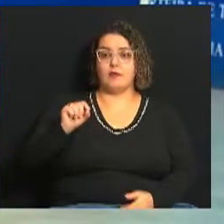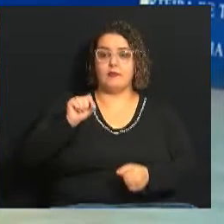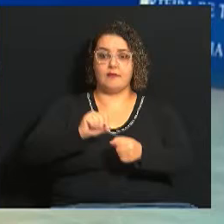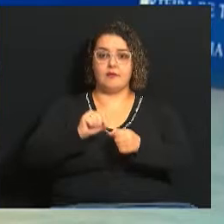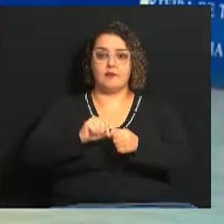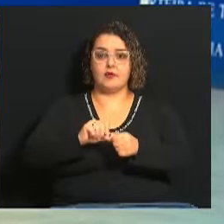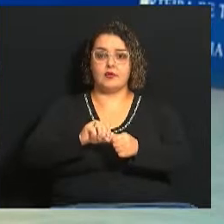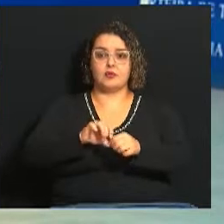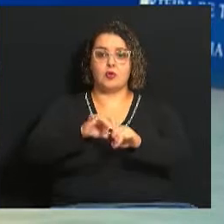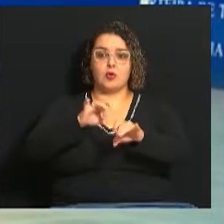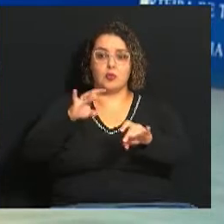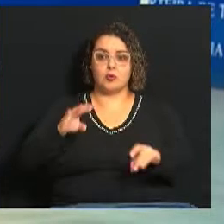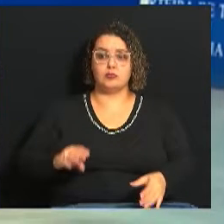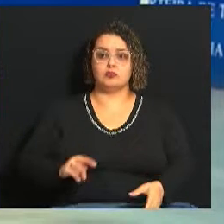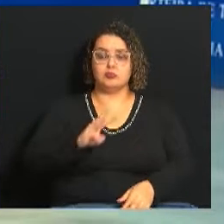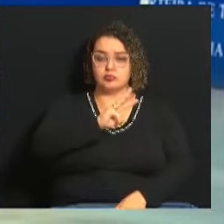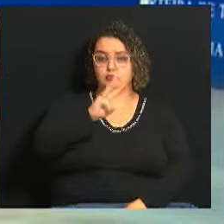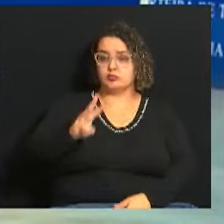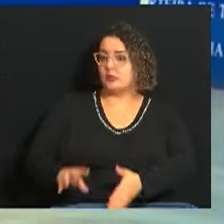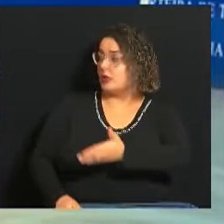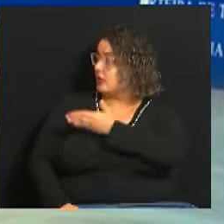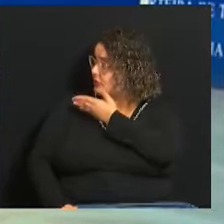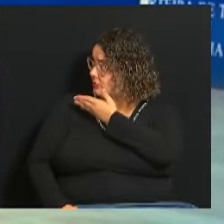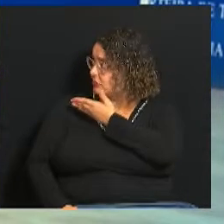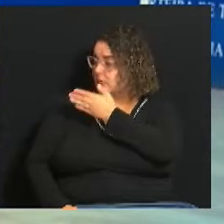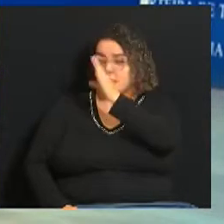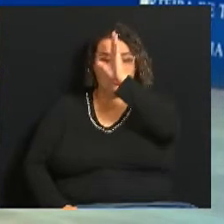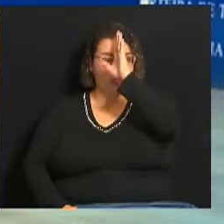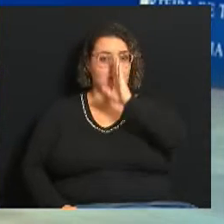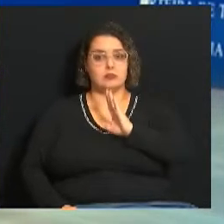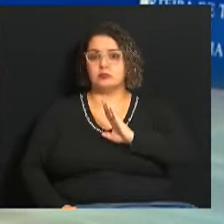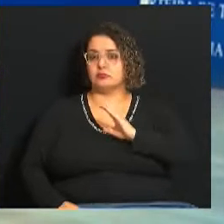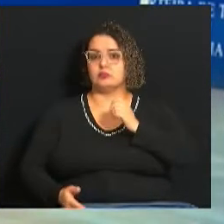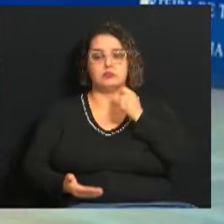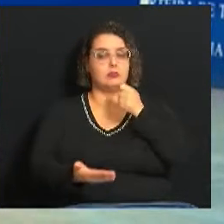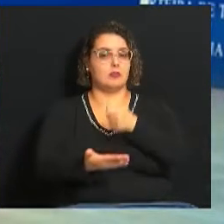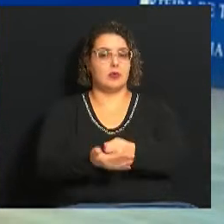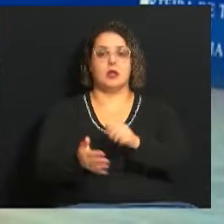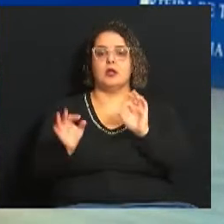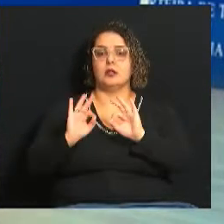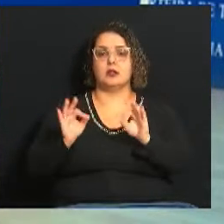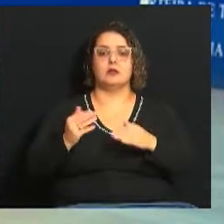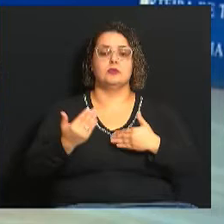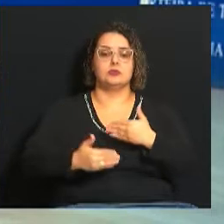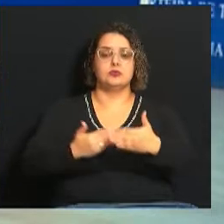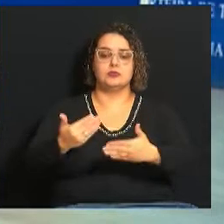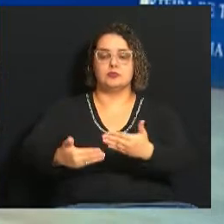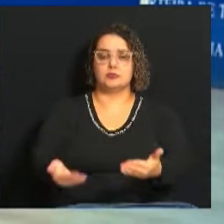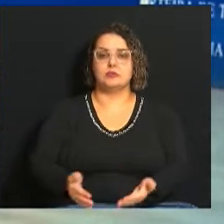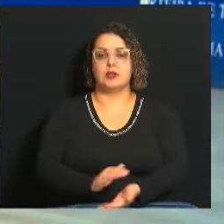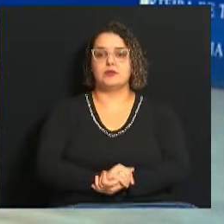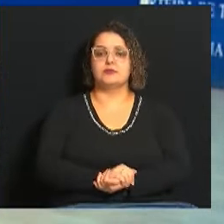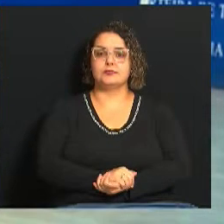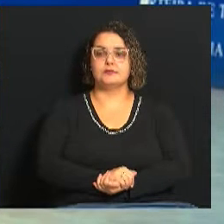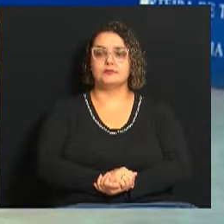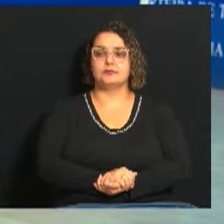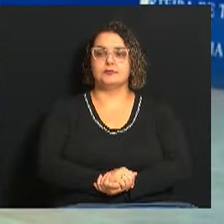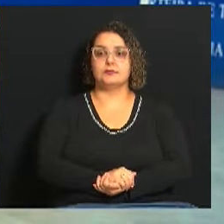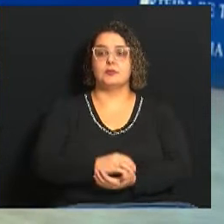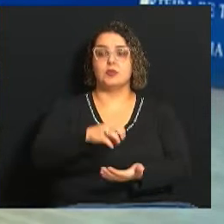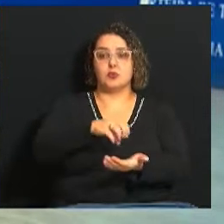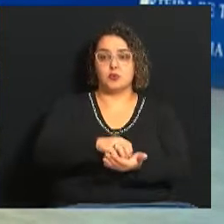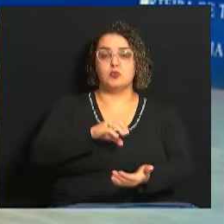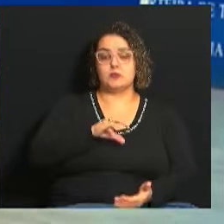no site do LinkedIn. Ela é gratuita, sem custo para participação nos processos seletivos. E no Centro Público